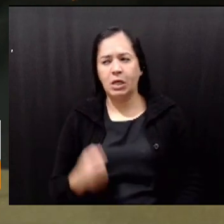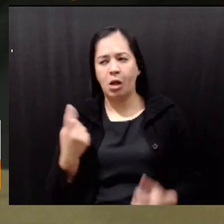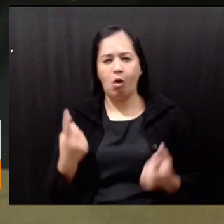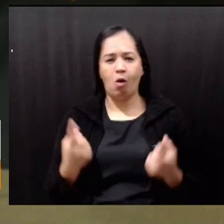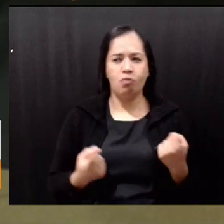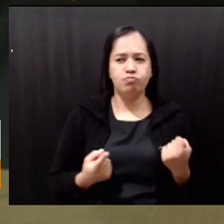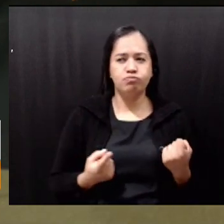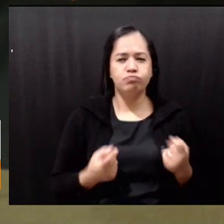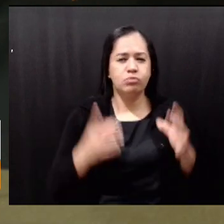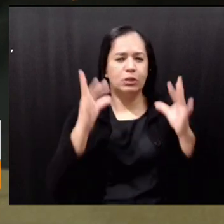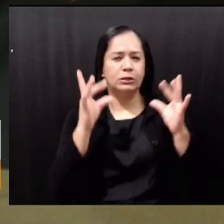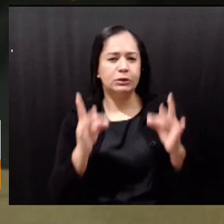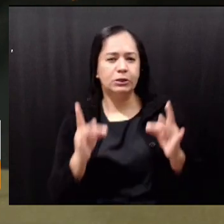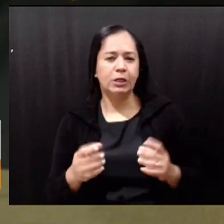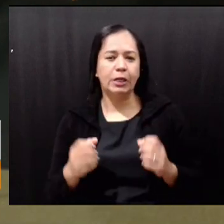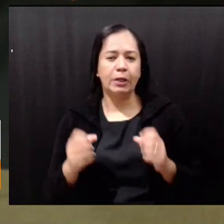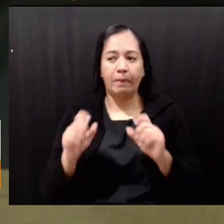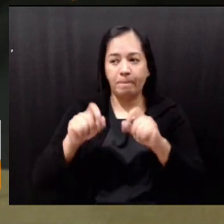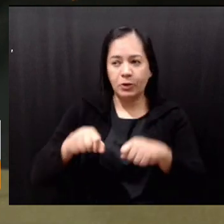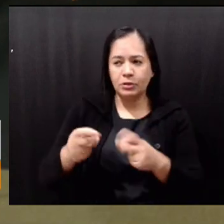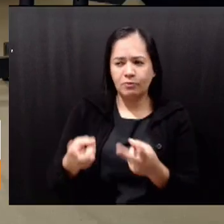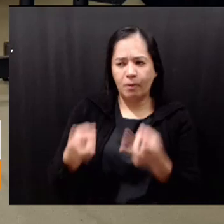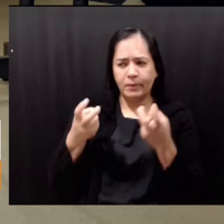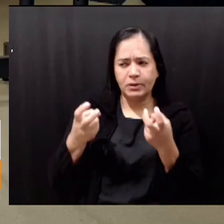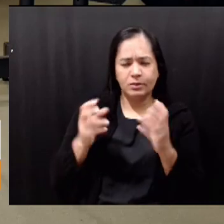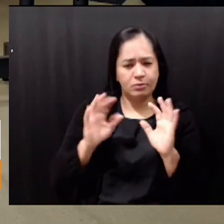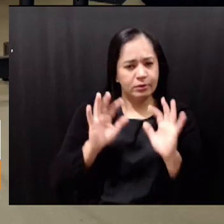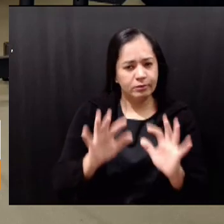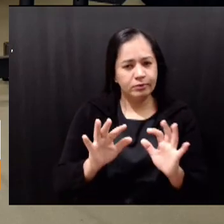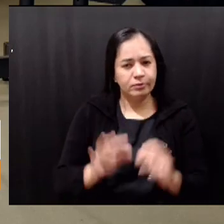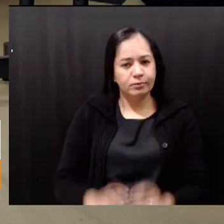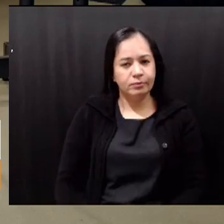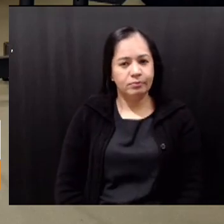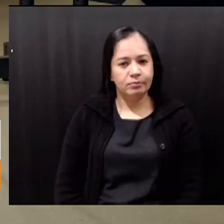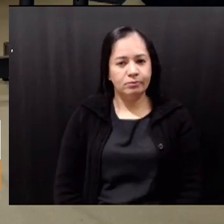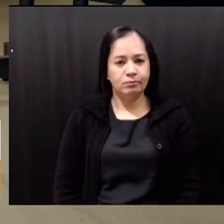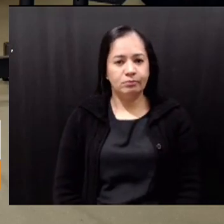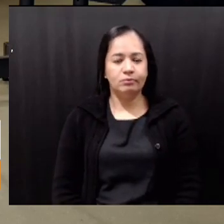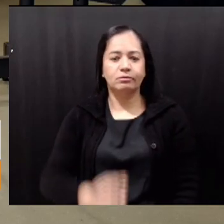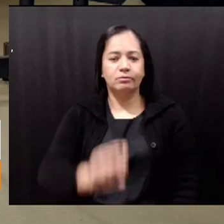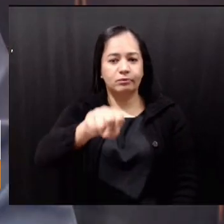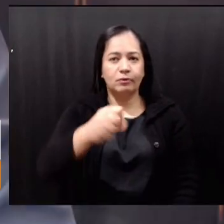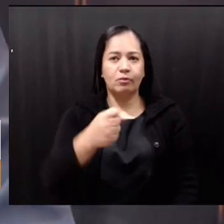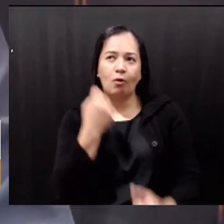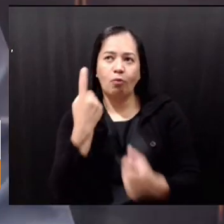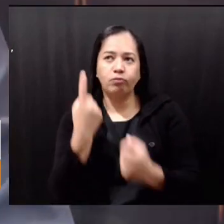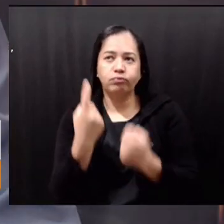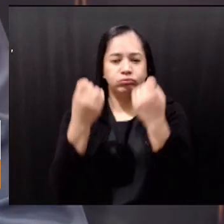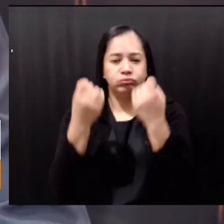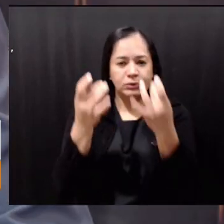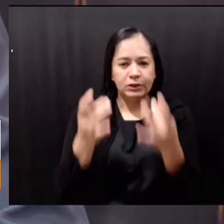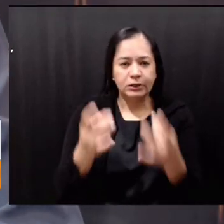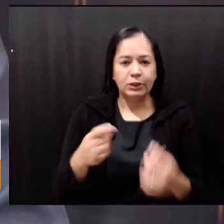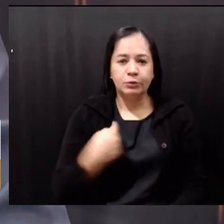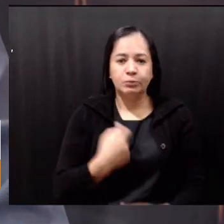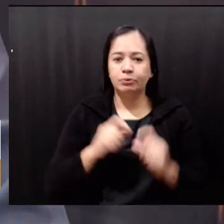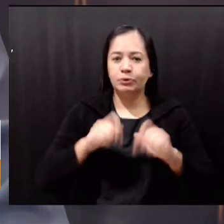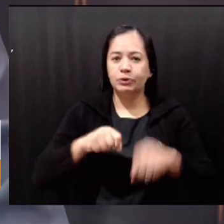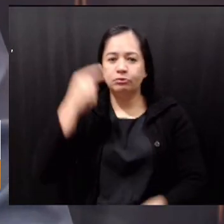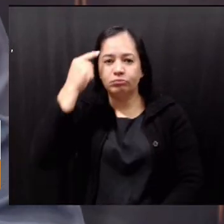ver para a gente identificar isso? Tem alguns pontos que a gente pode pensar juntos, né.